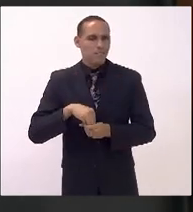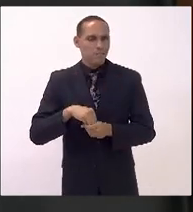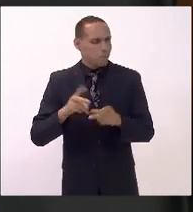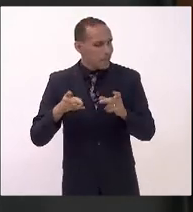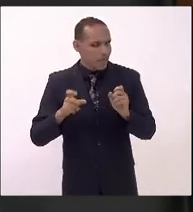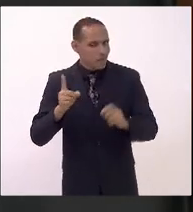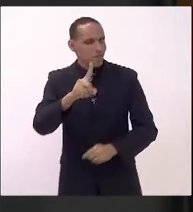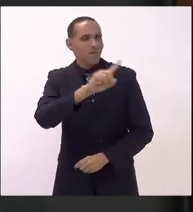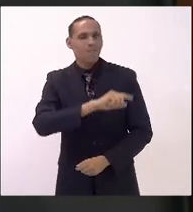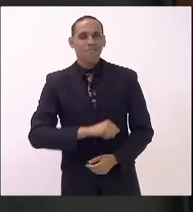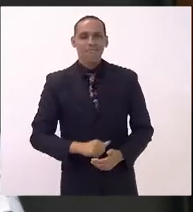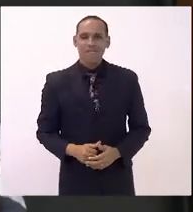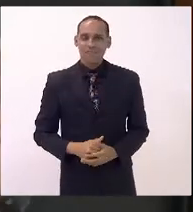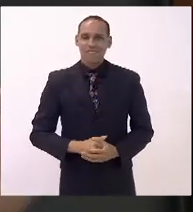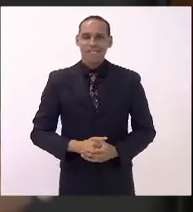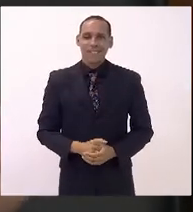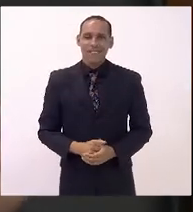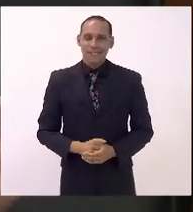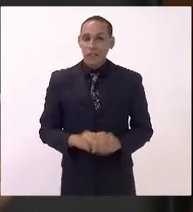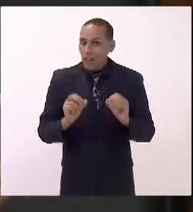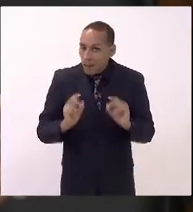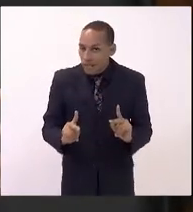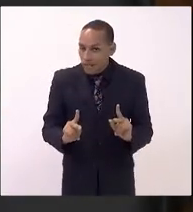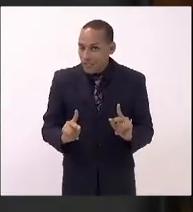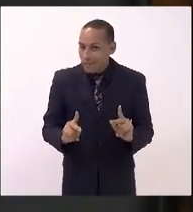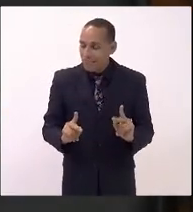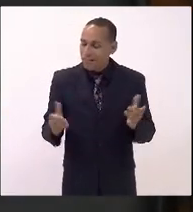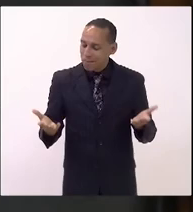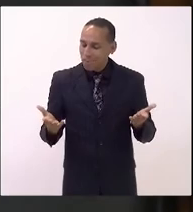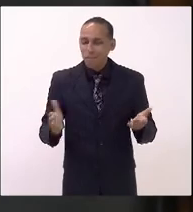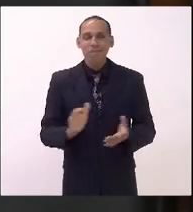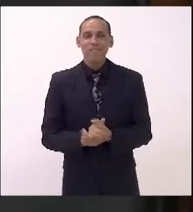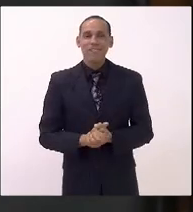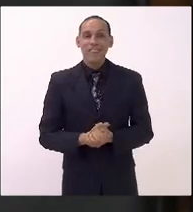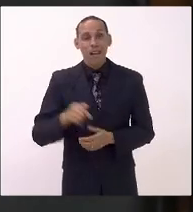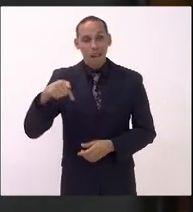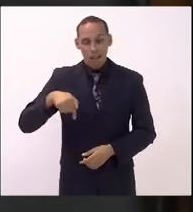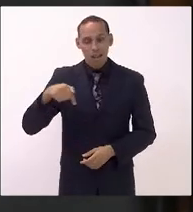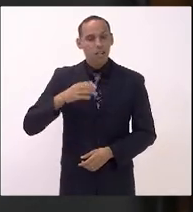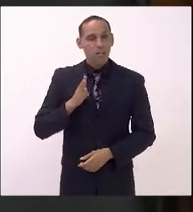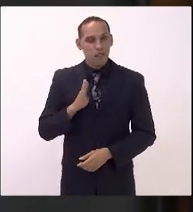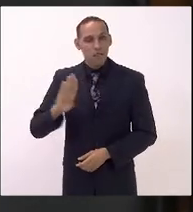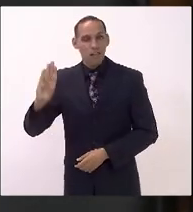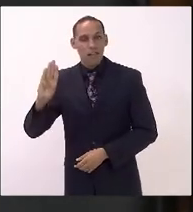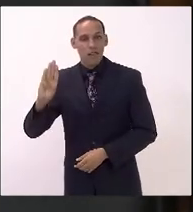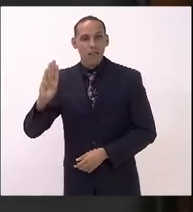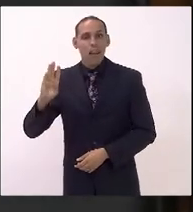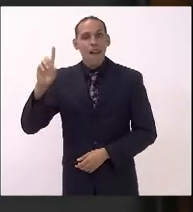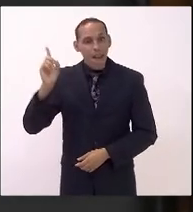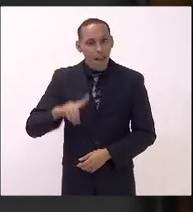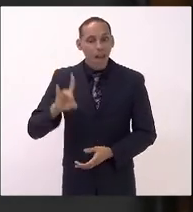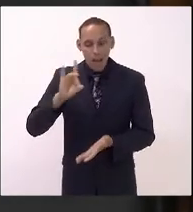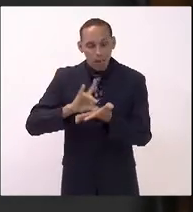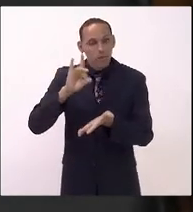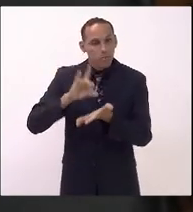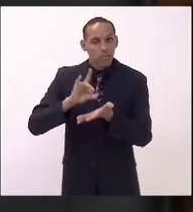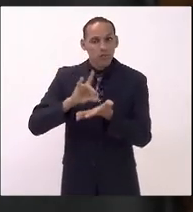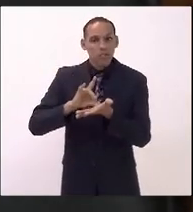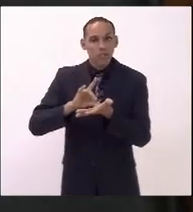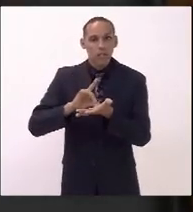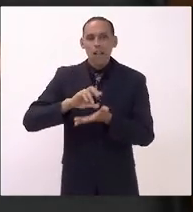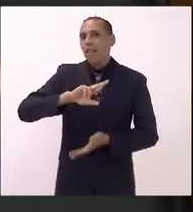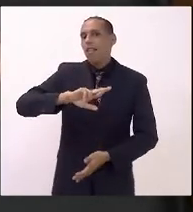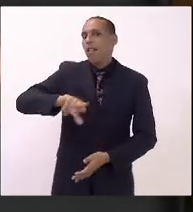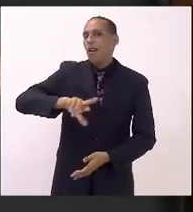isso. Ok? Então, essa candidatura, essa pré-candidatura, ela é oficial, ainda não por